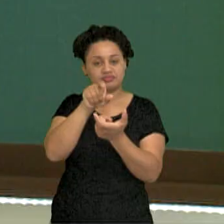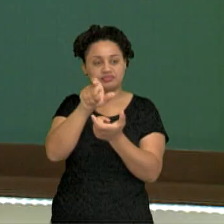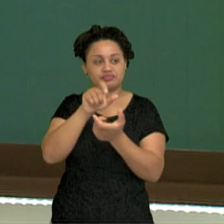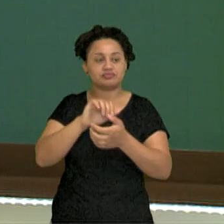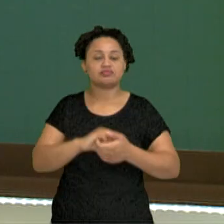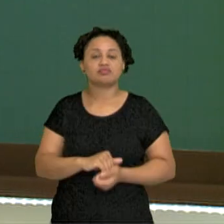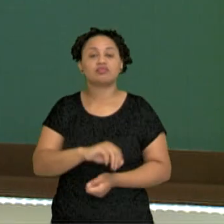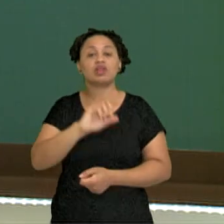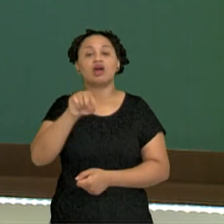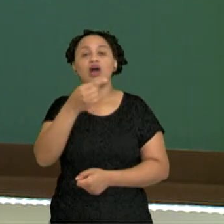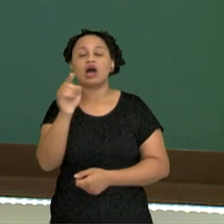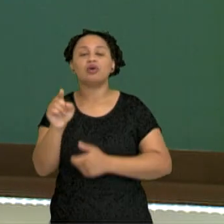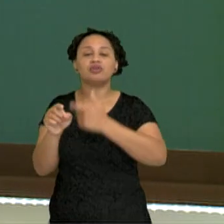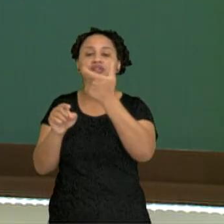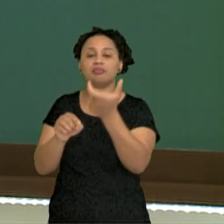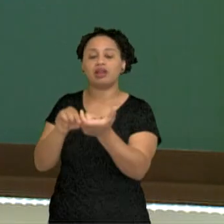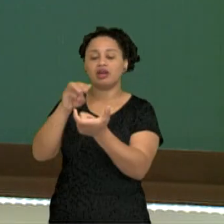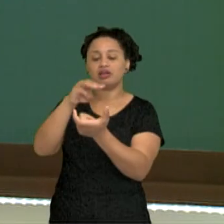palavra.